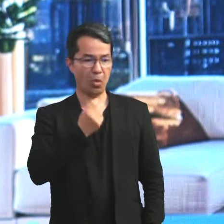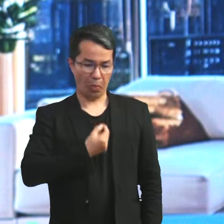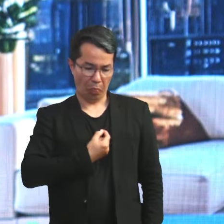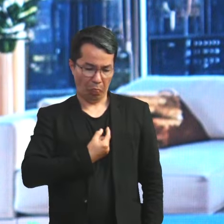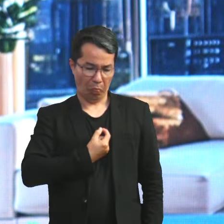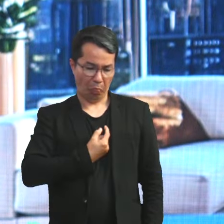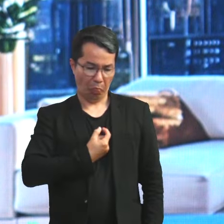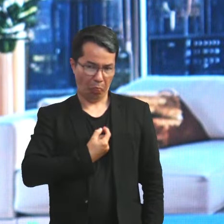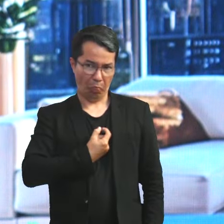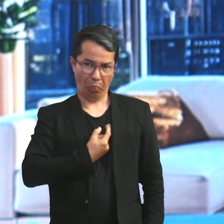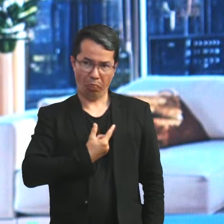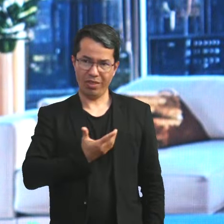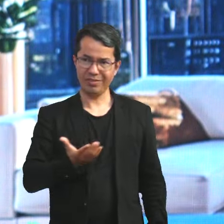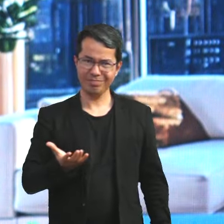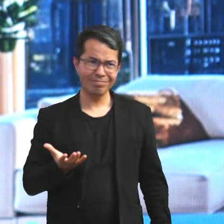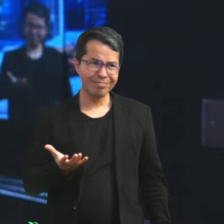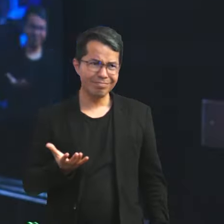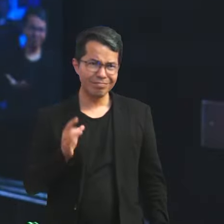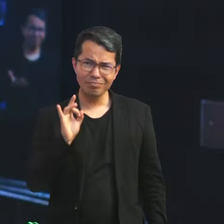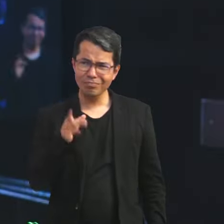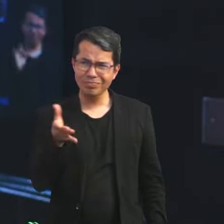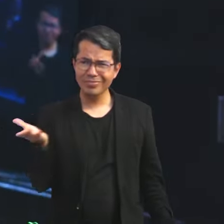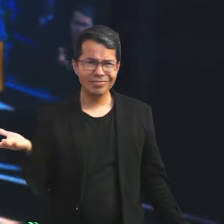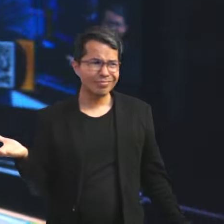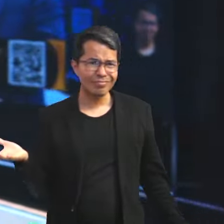isso mexe com você